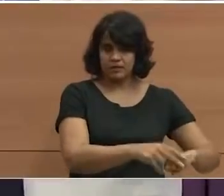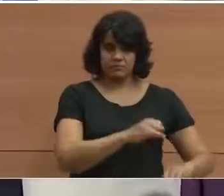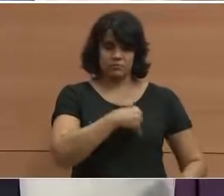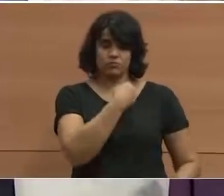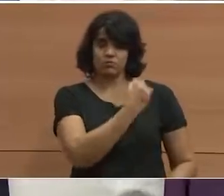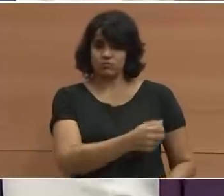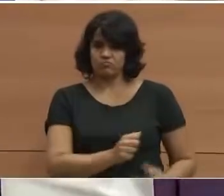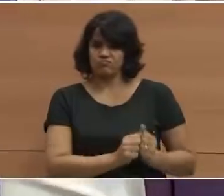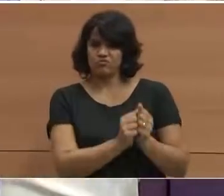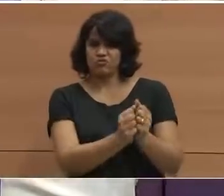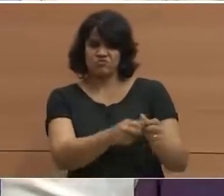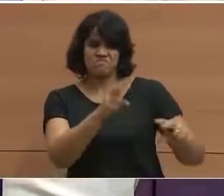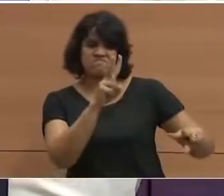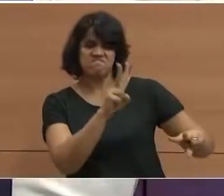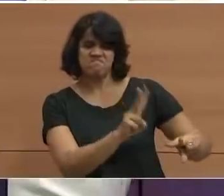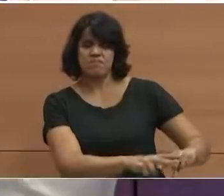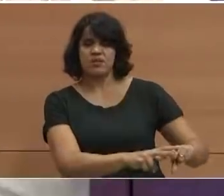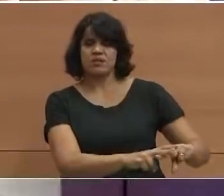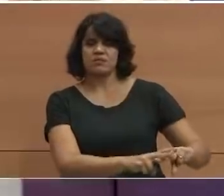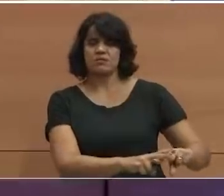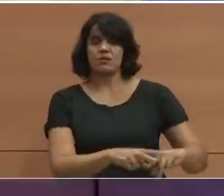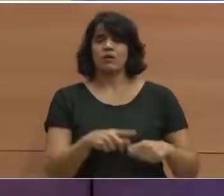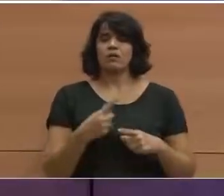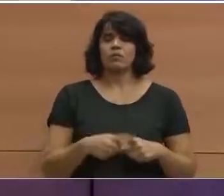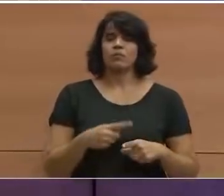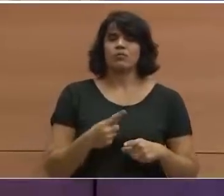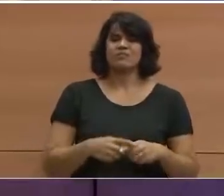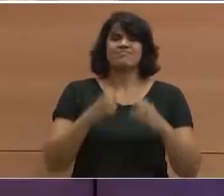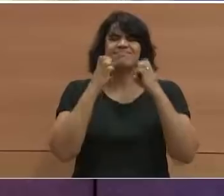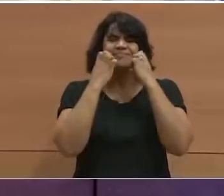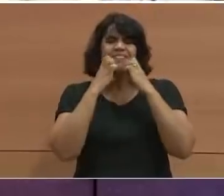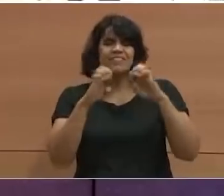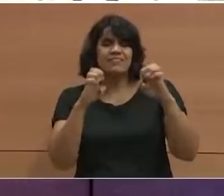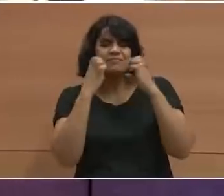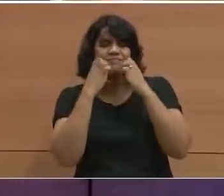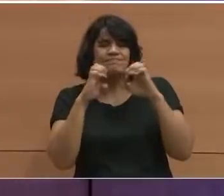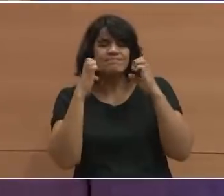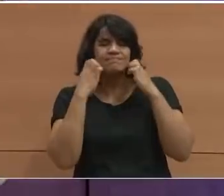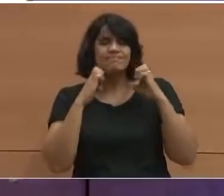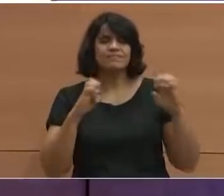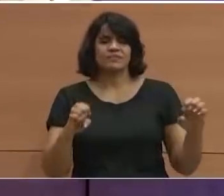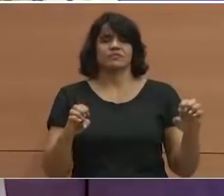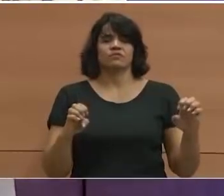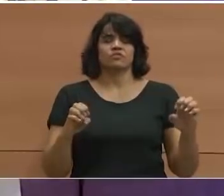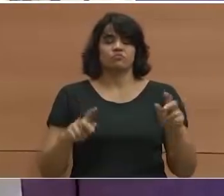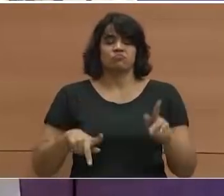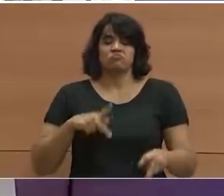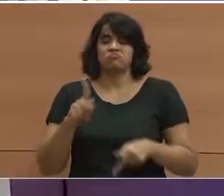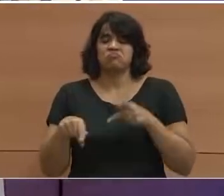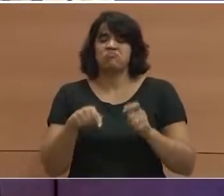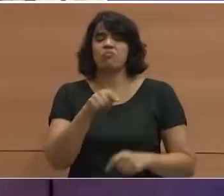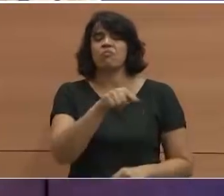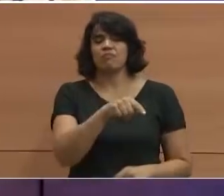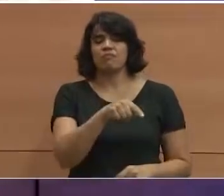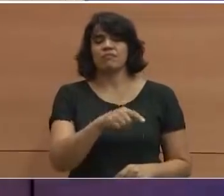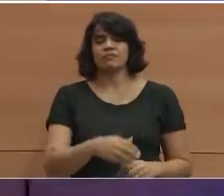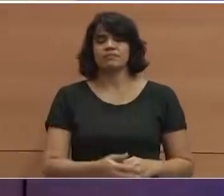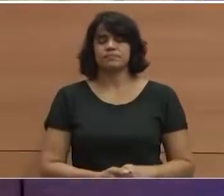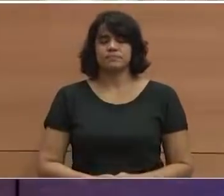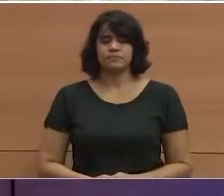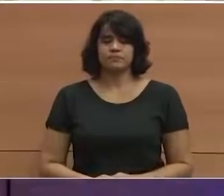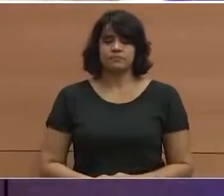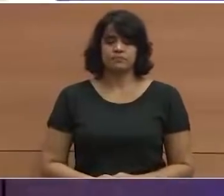por pregar Jesus para aquela multidão que afluiu para saber o que